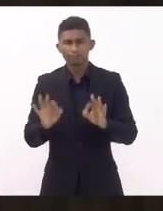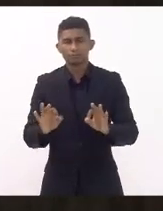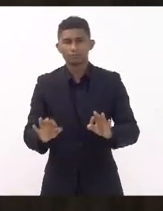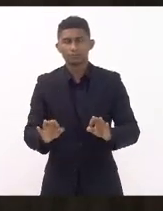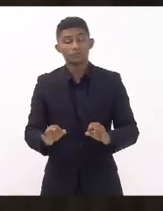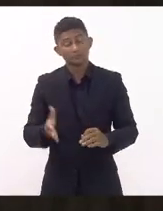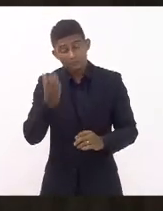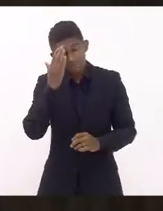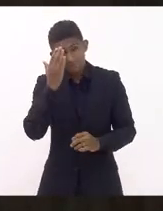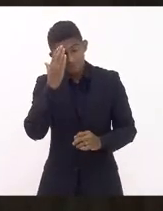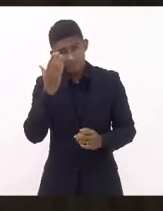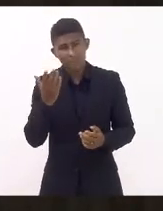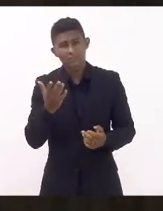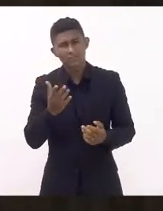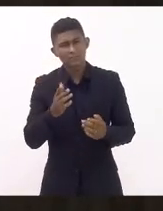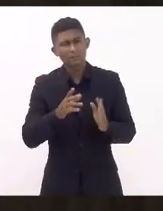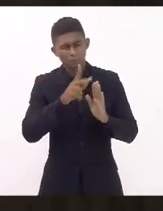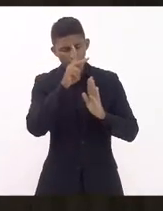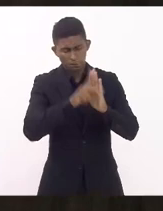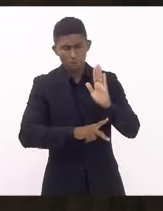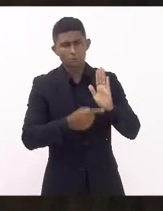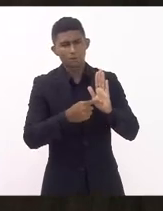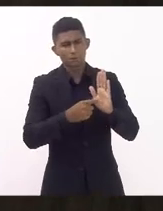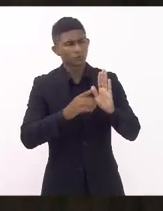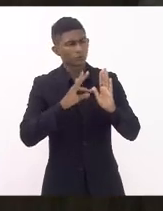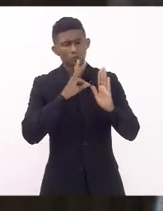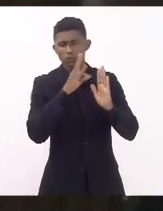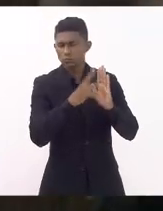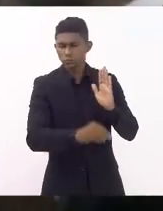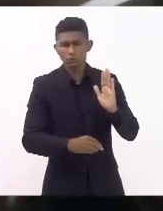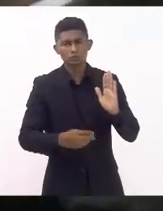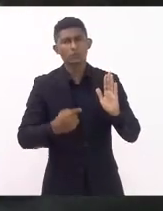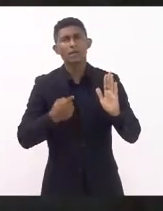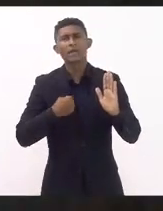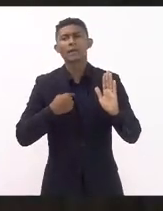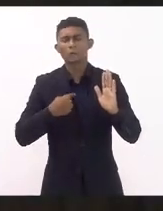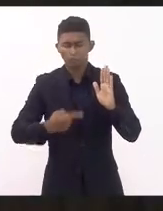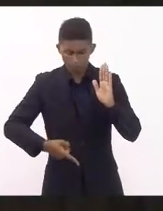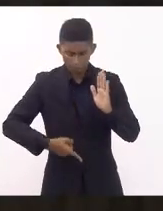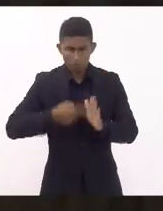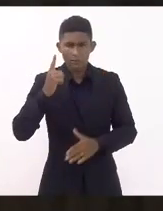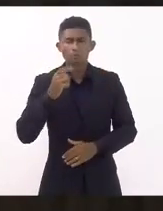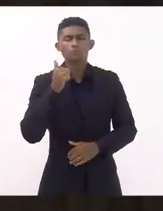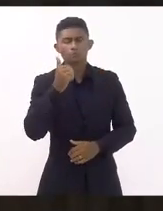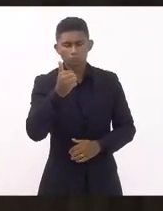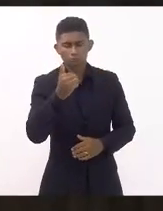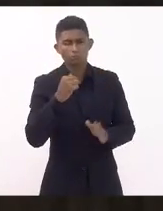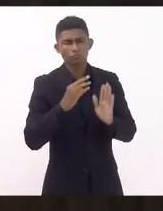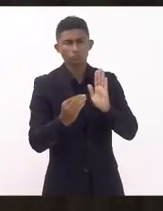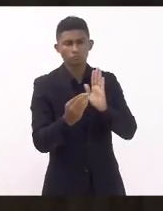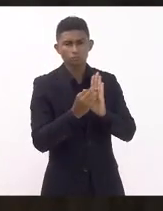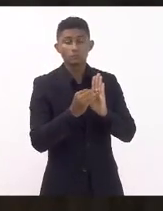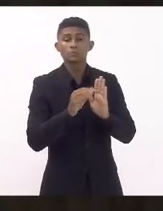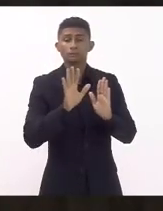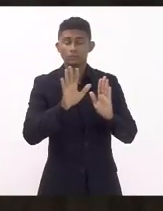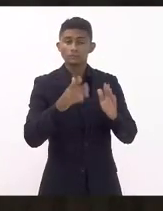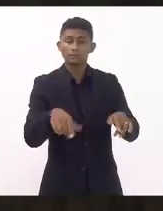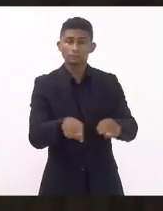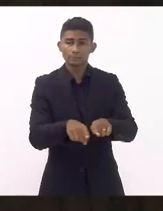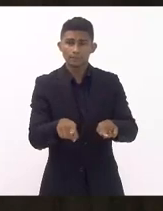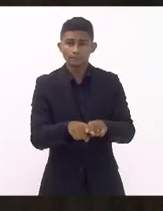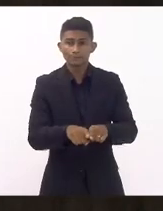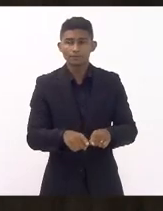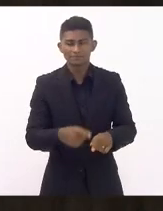os projetos eu tenha apresentado a primeira iniciativa, e quero também, né, em razão